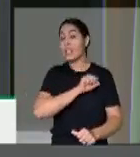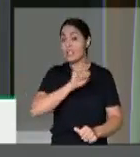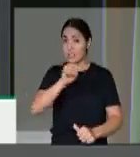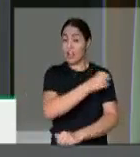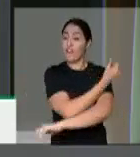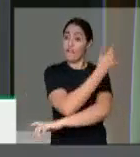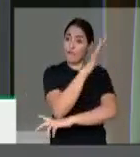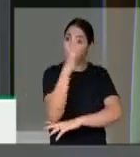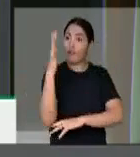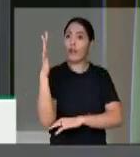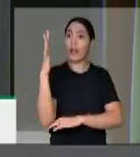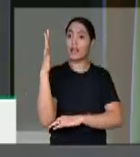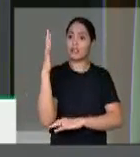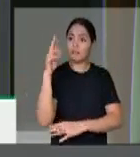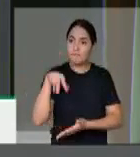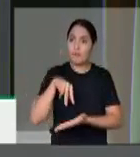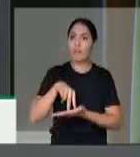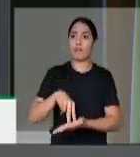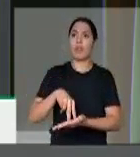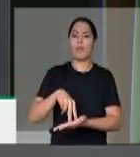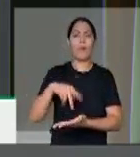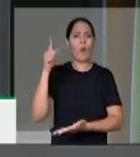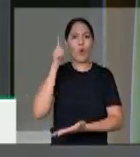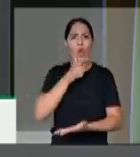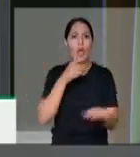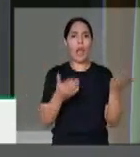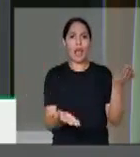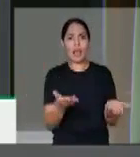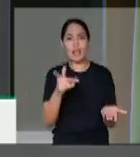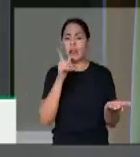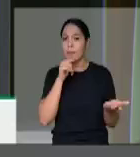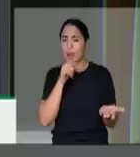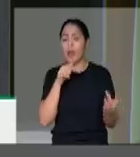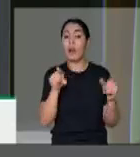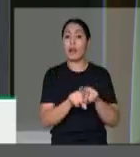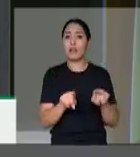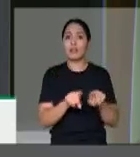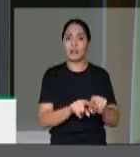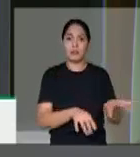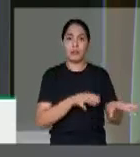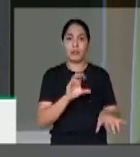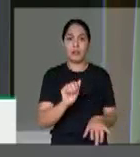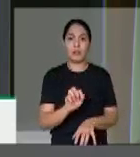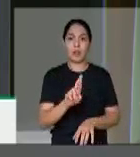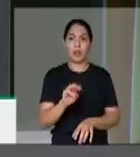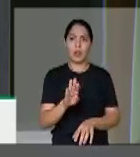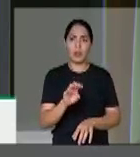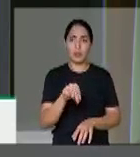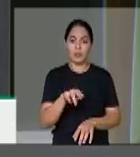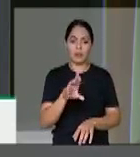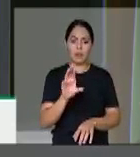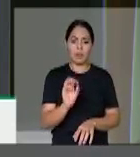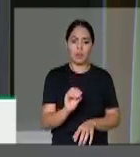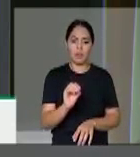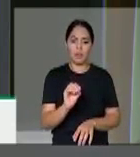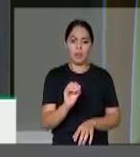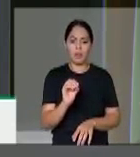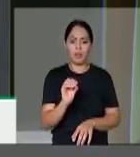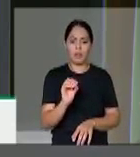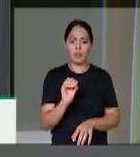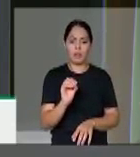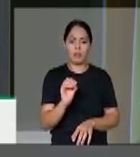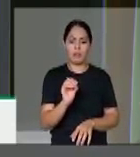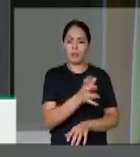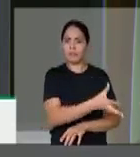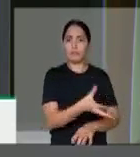pé, como o equilíbrio da água, que eu já mencionei, mas há também o carbono armazenado, que deixa de ser emitido